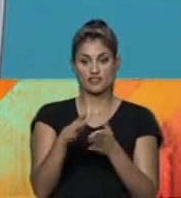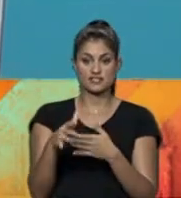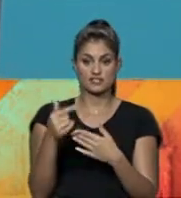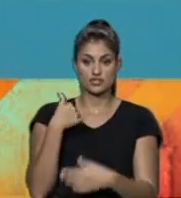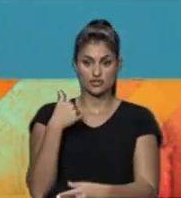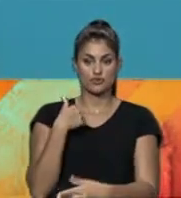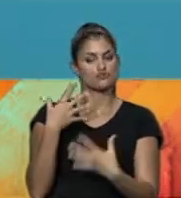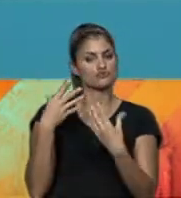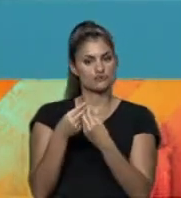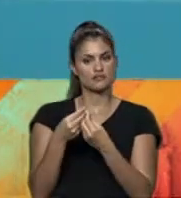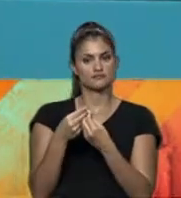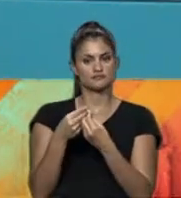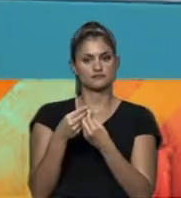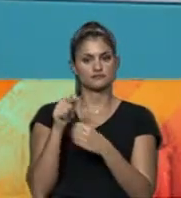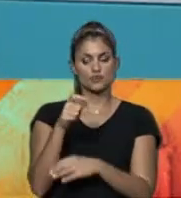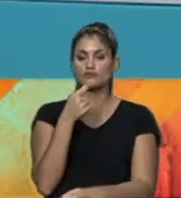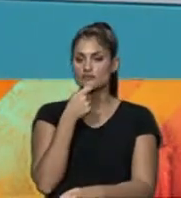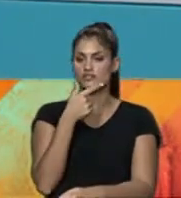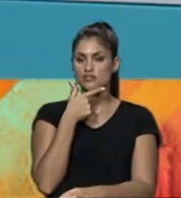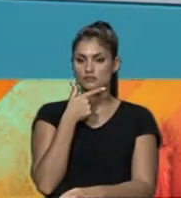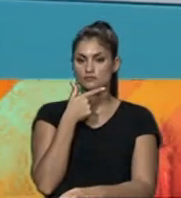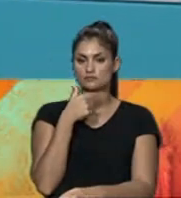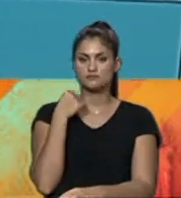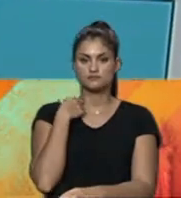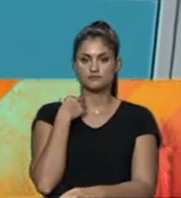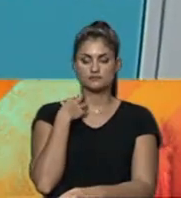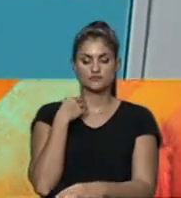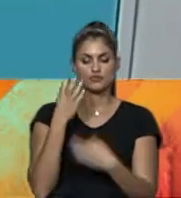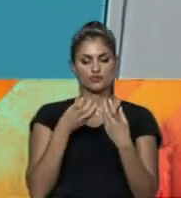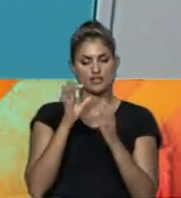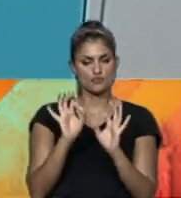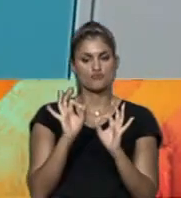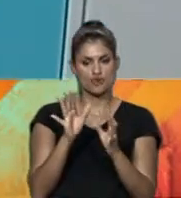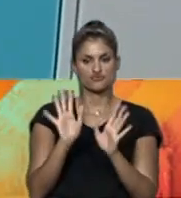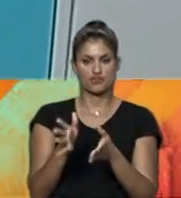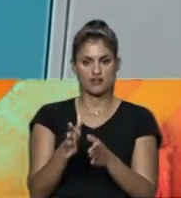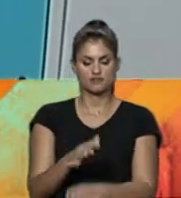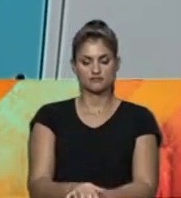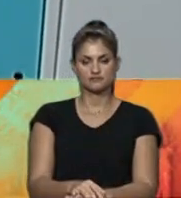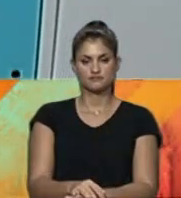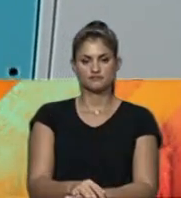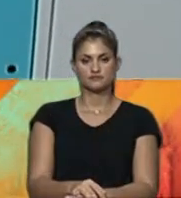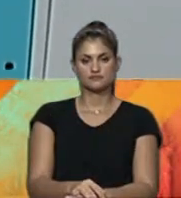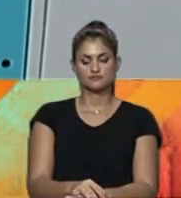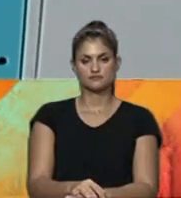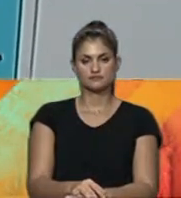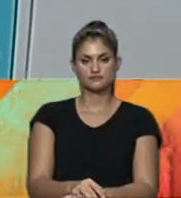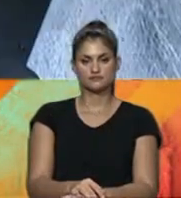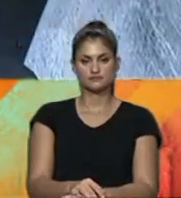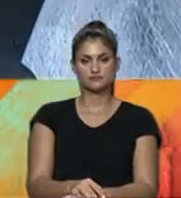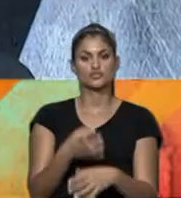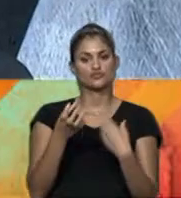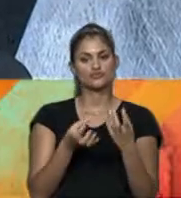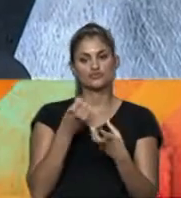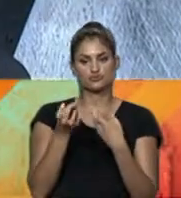vou juntar aqui o feijão, como vêem, mas o feijão está cozinhado já, sim, ok? Sim. Vamos juntamos já cozinhar. Então, e, portanto, ao a